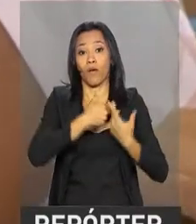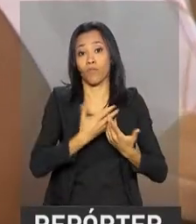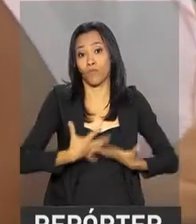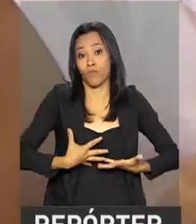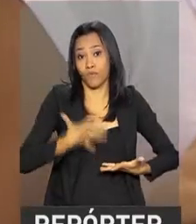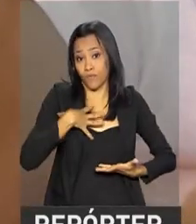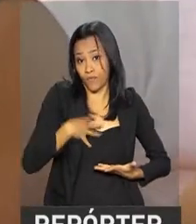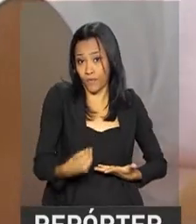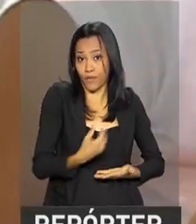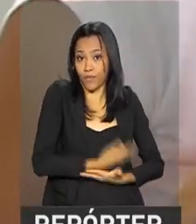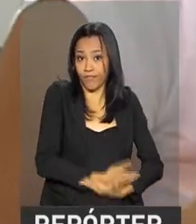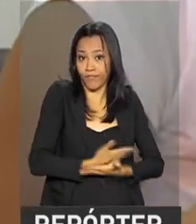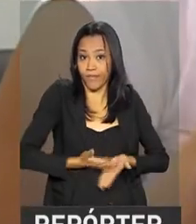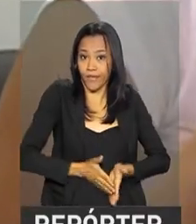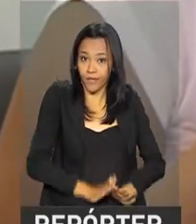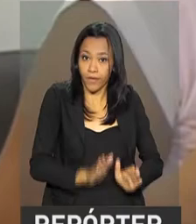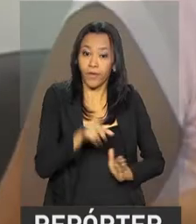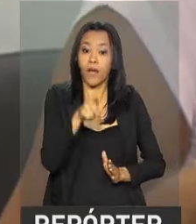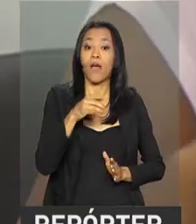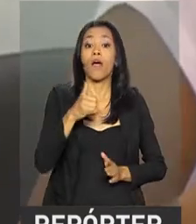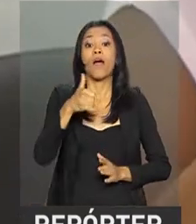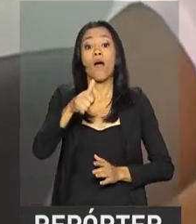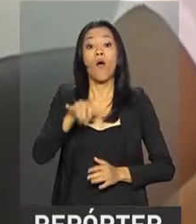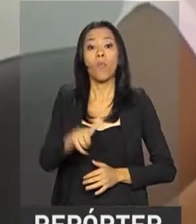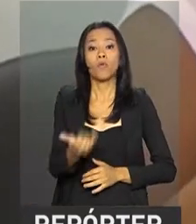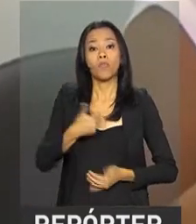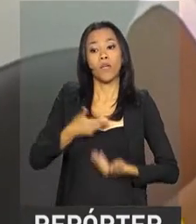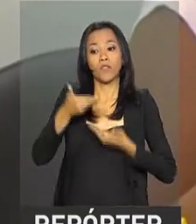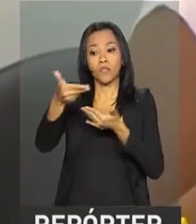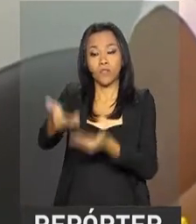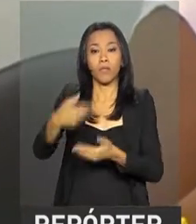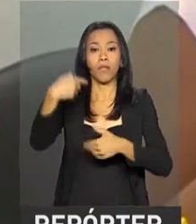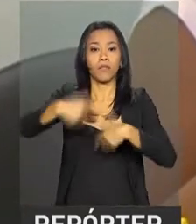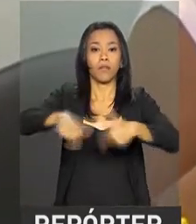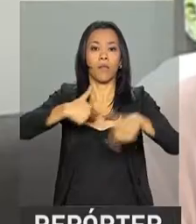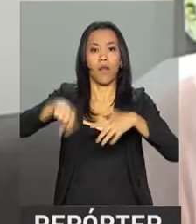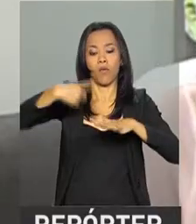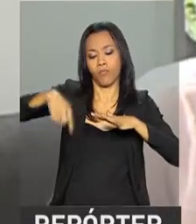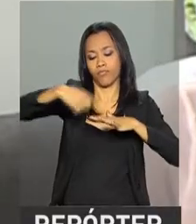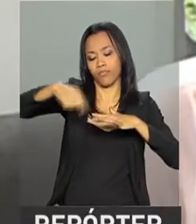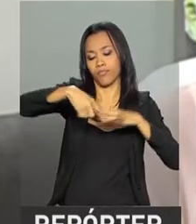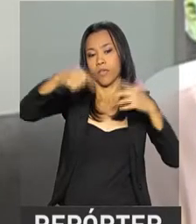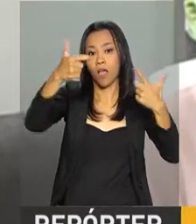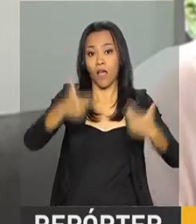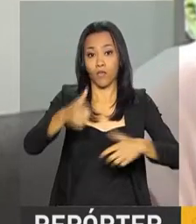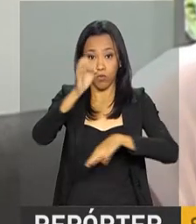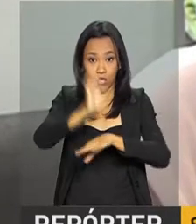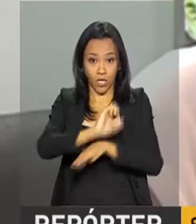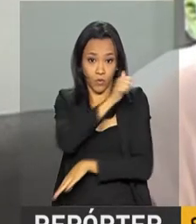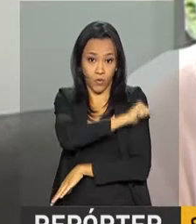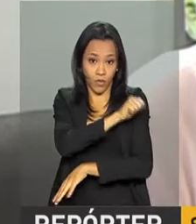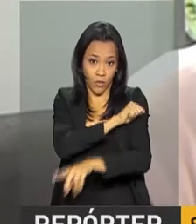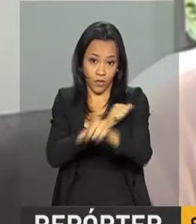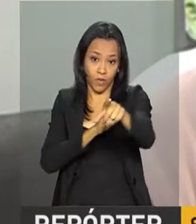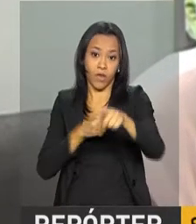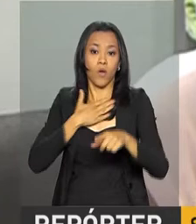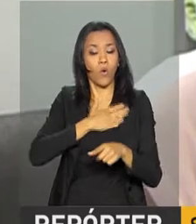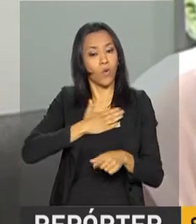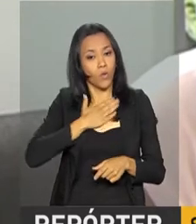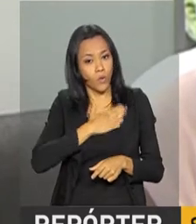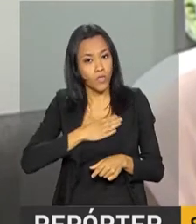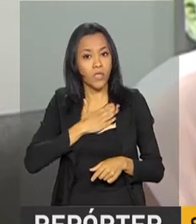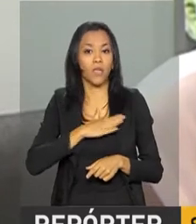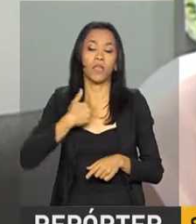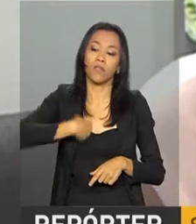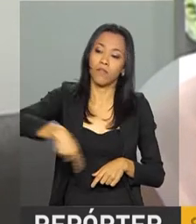veio a oportunidade para trabalhar como manicure neste salão no rio de janeiro aqui é um divertido é ótimo não só de acordo